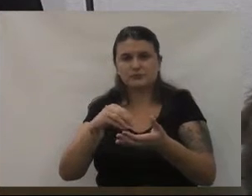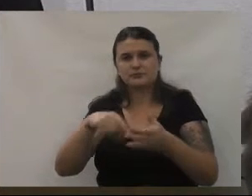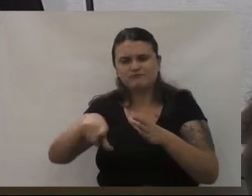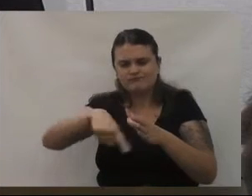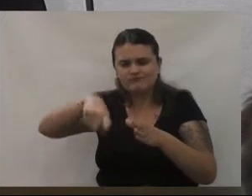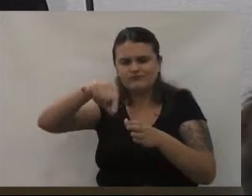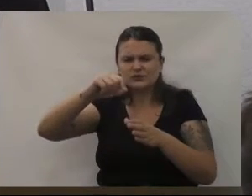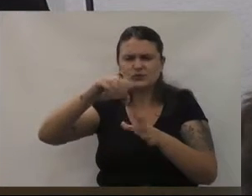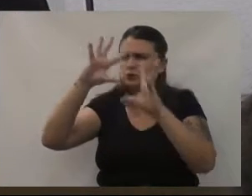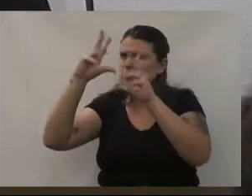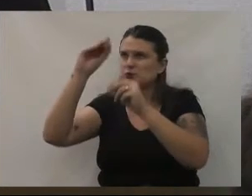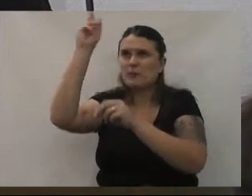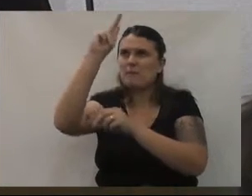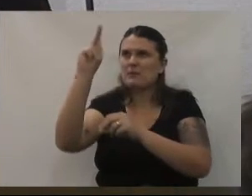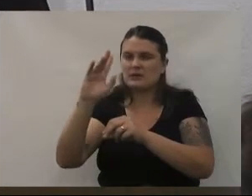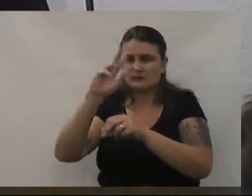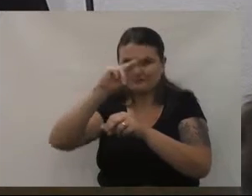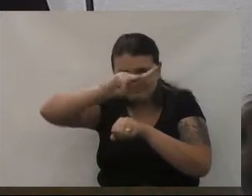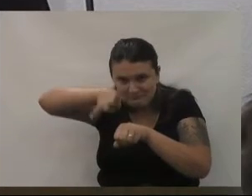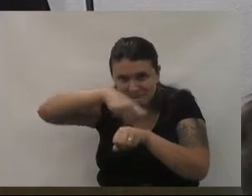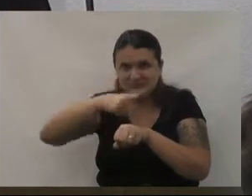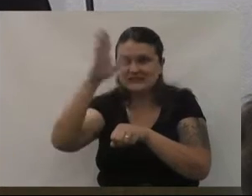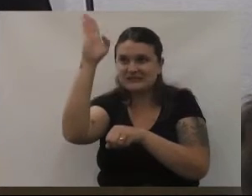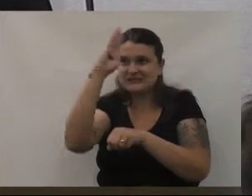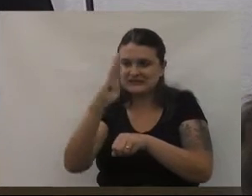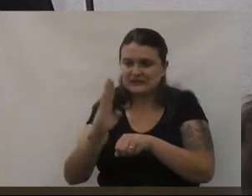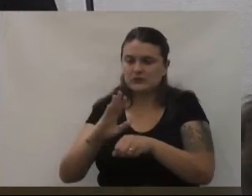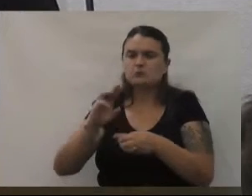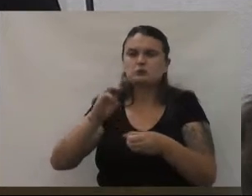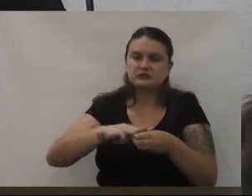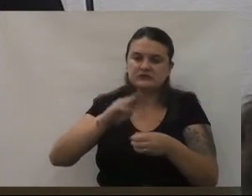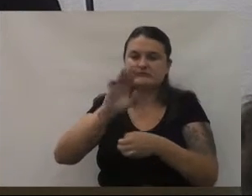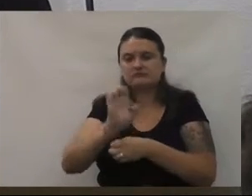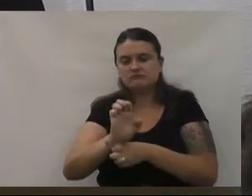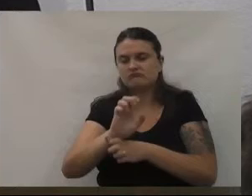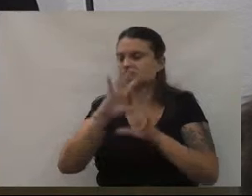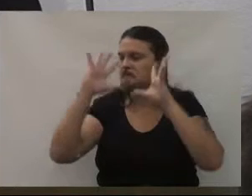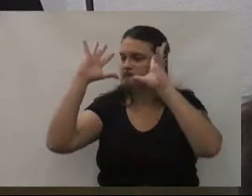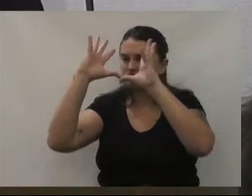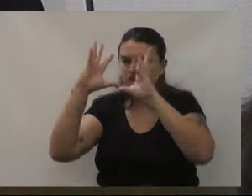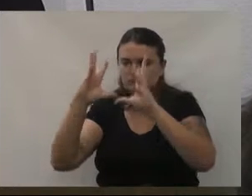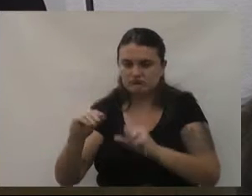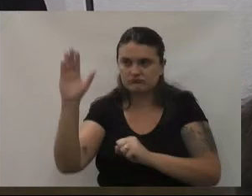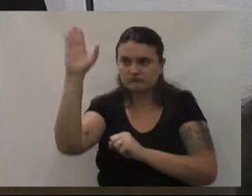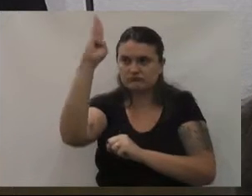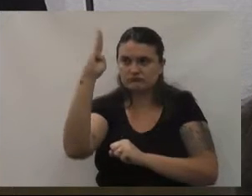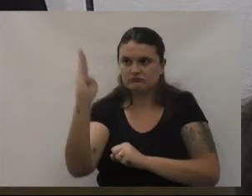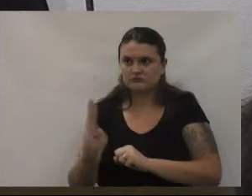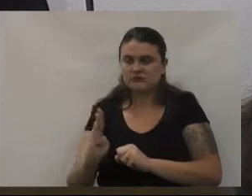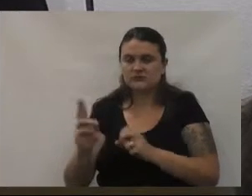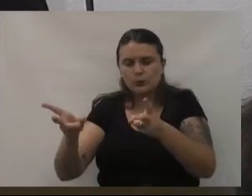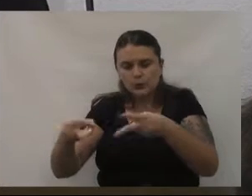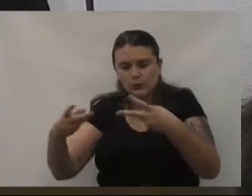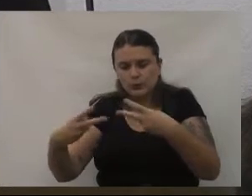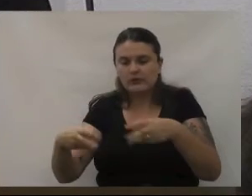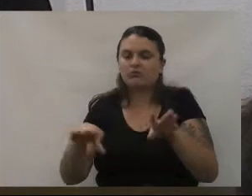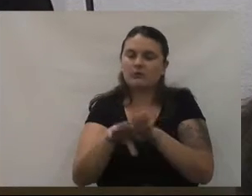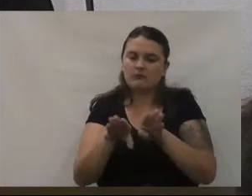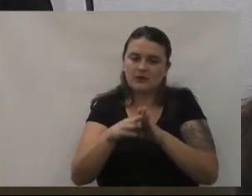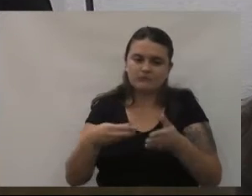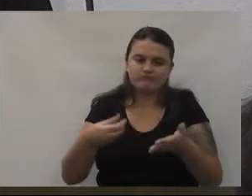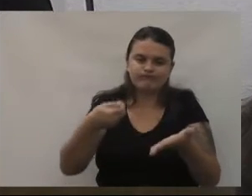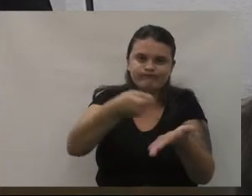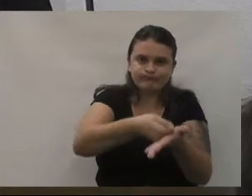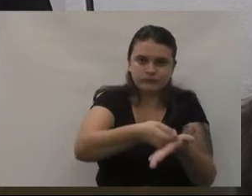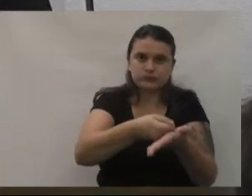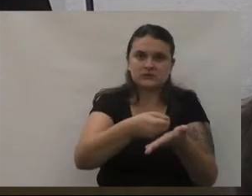nível nacional, a nível estadual e a nível municipal, parte dessa arrecadação vai para a Previdência